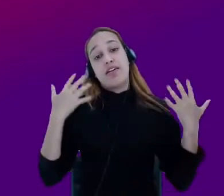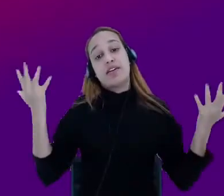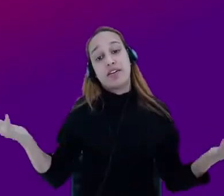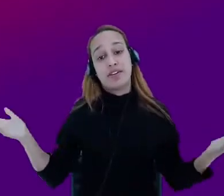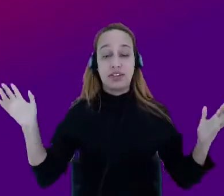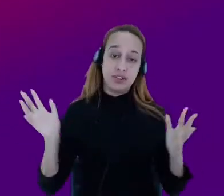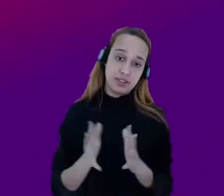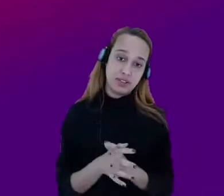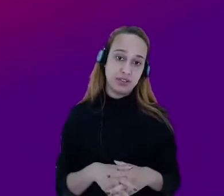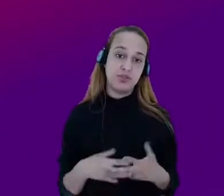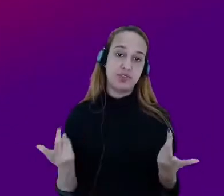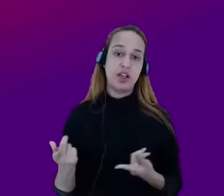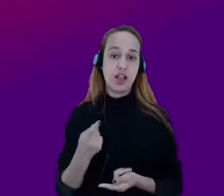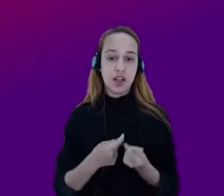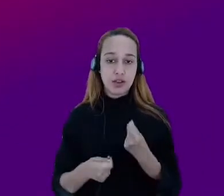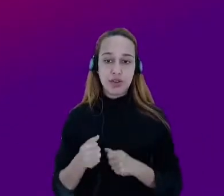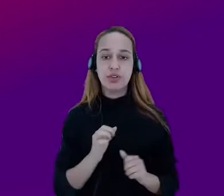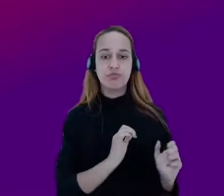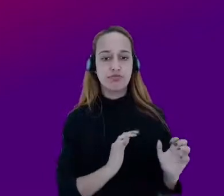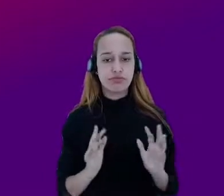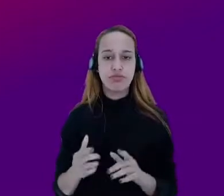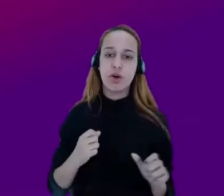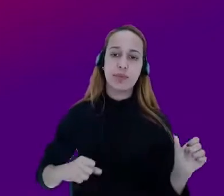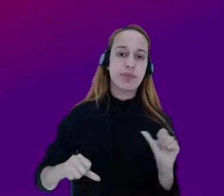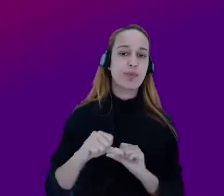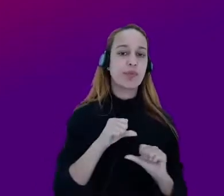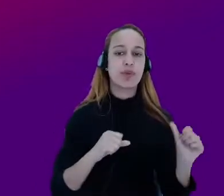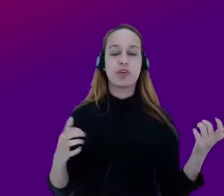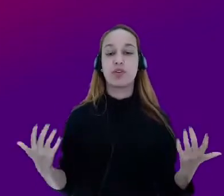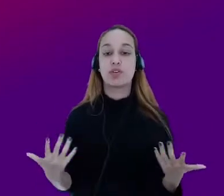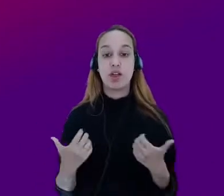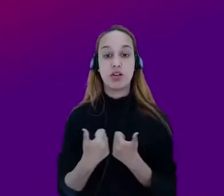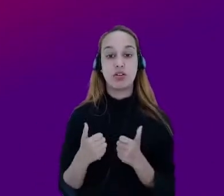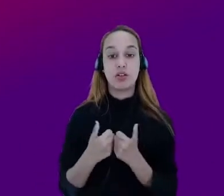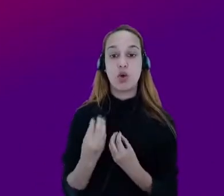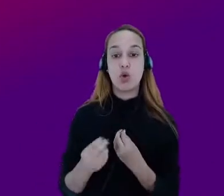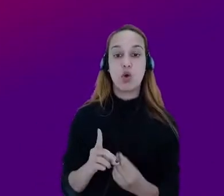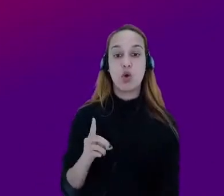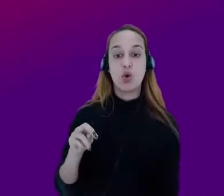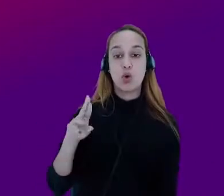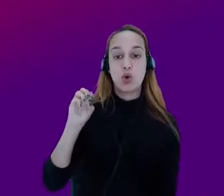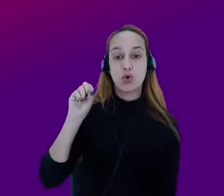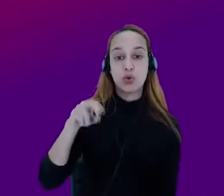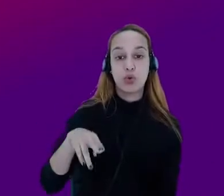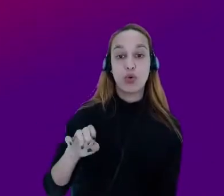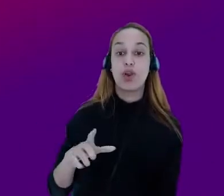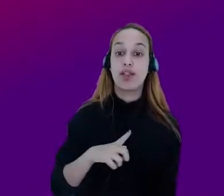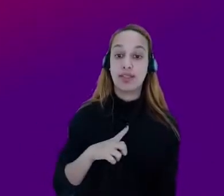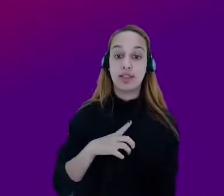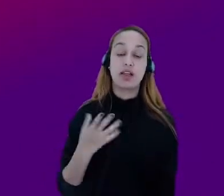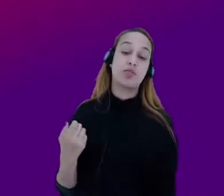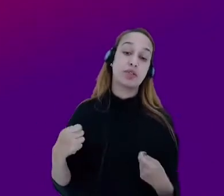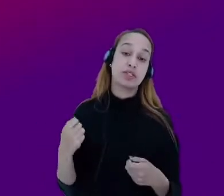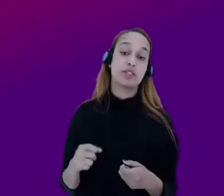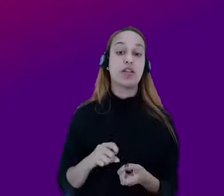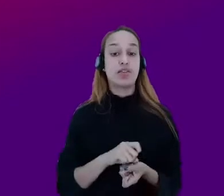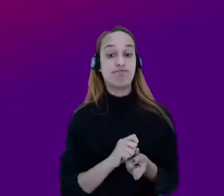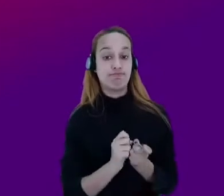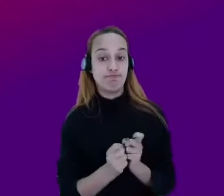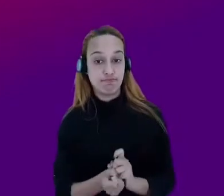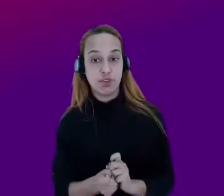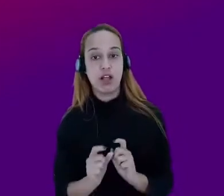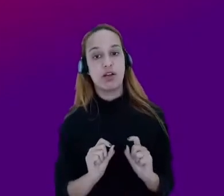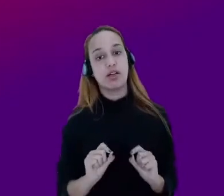a economia muda, o transporte por drone vai acontecer, a gente vai precisar adaptar as apólices para isso. Vai existir uma